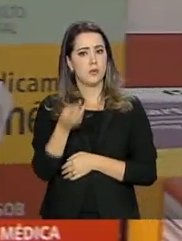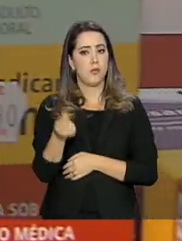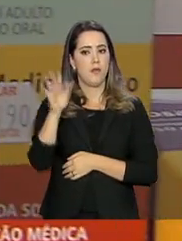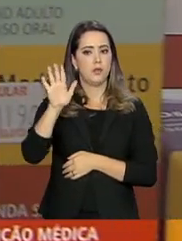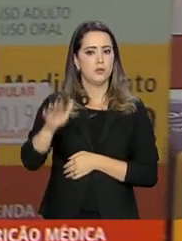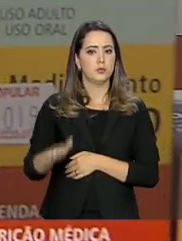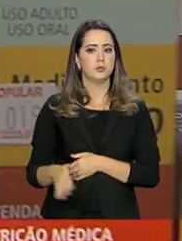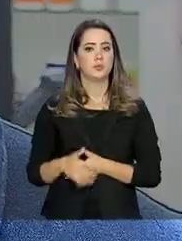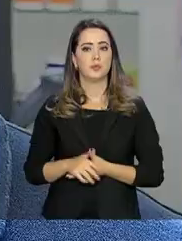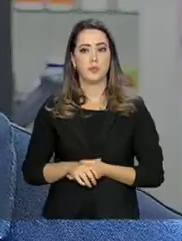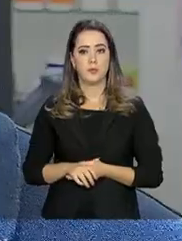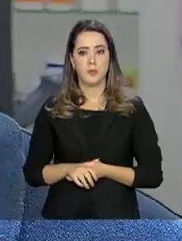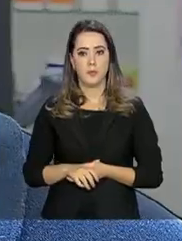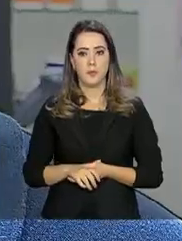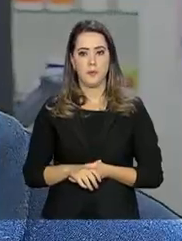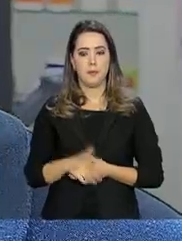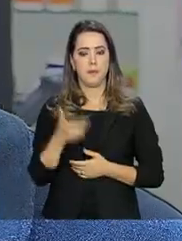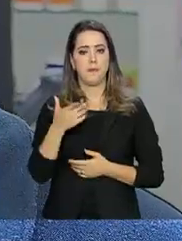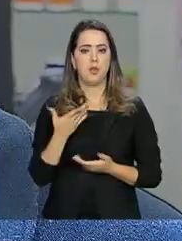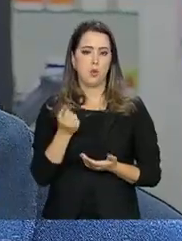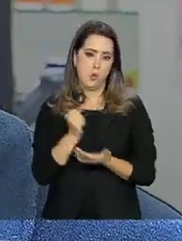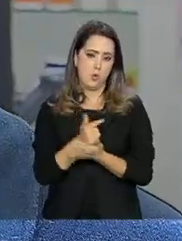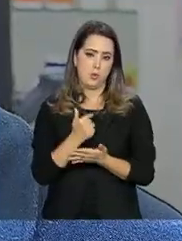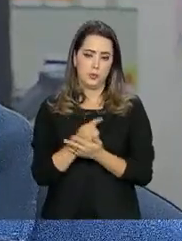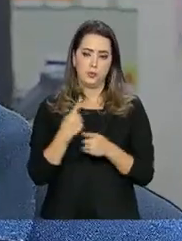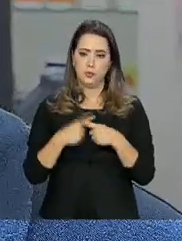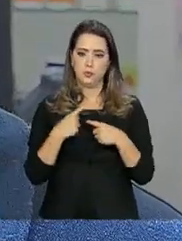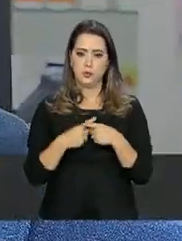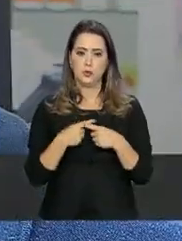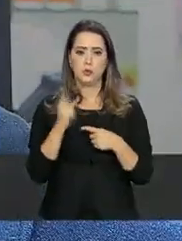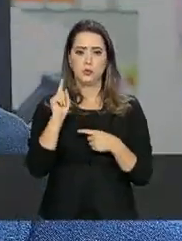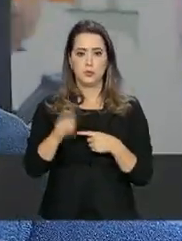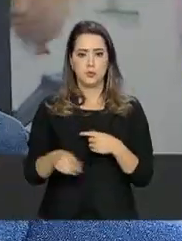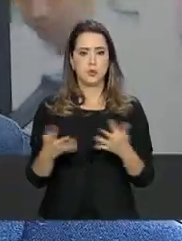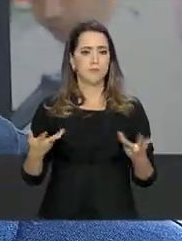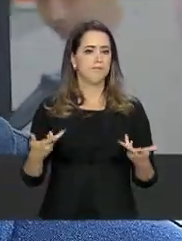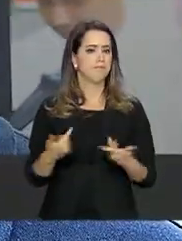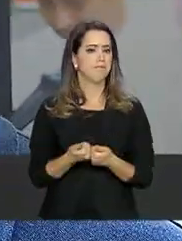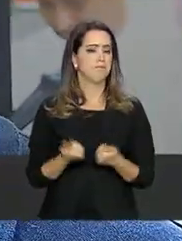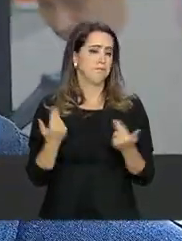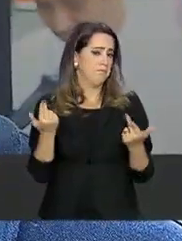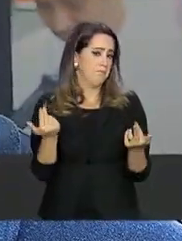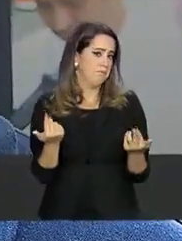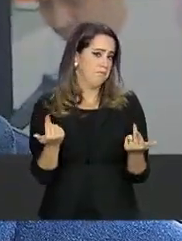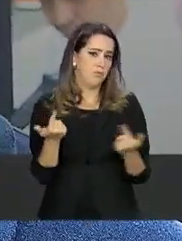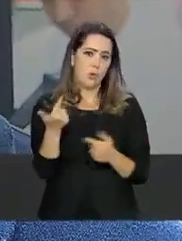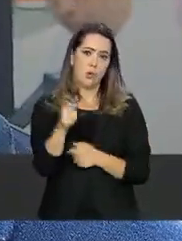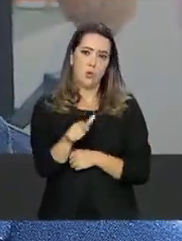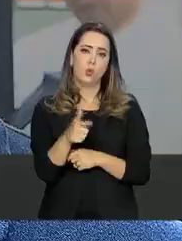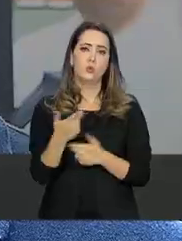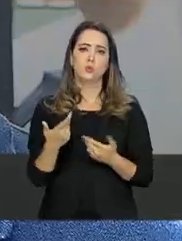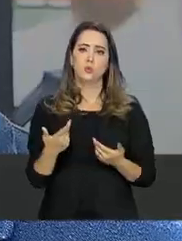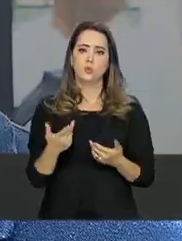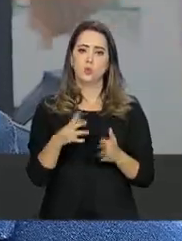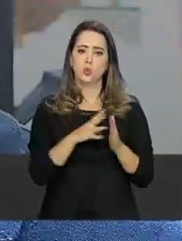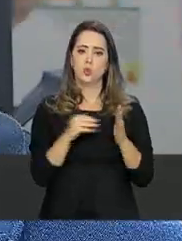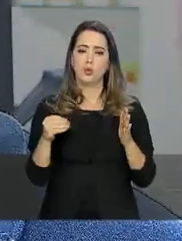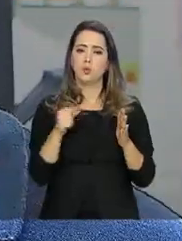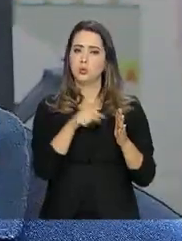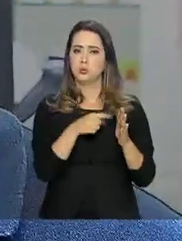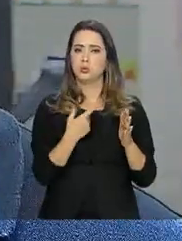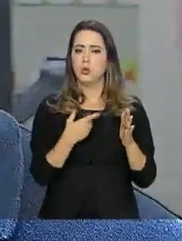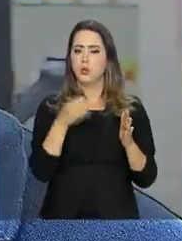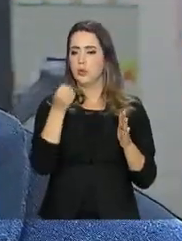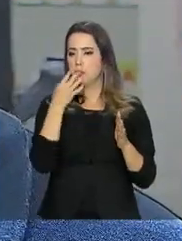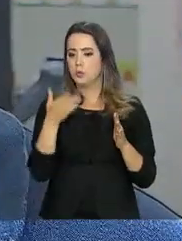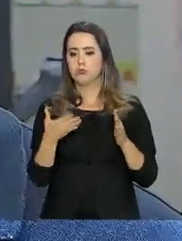preços menores eu costumo comprar porque a qualidade dos remédios nesse equivale né os originais nem tempo de dar confiabilidade